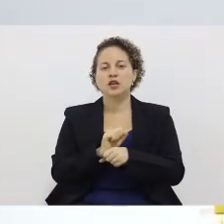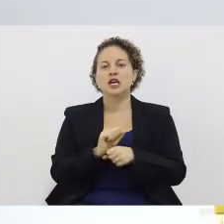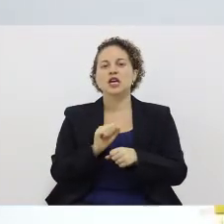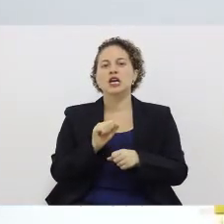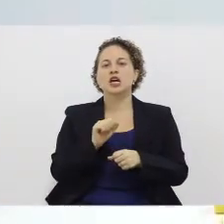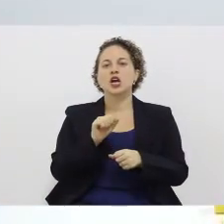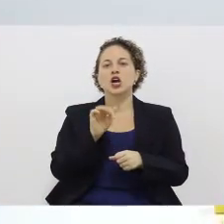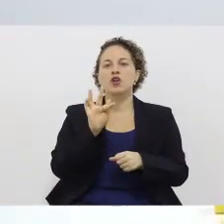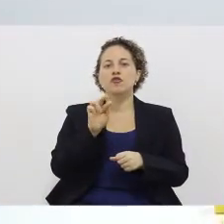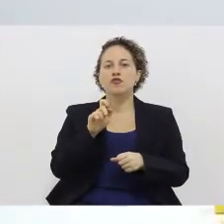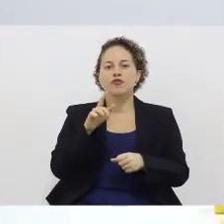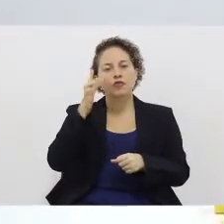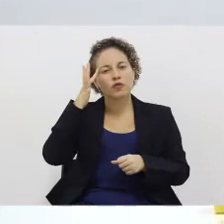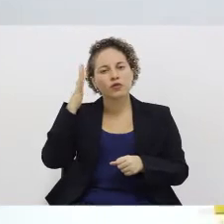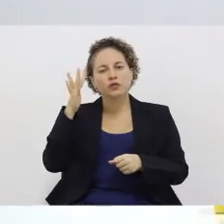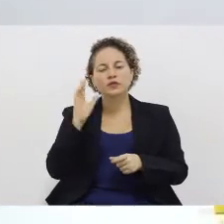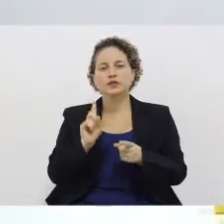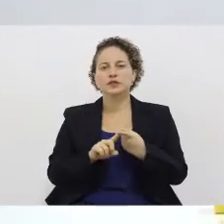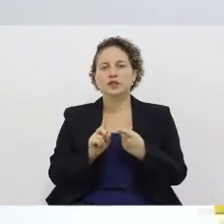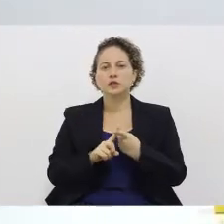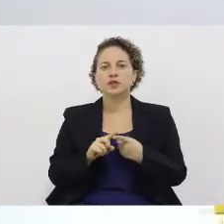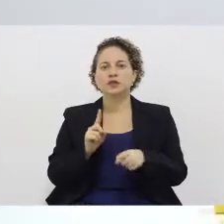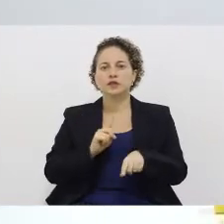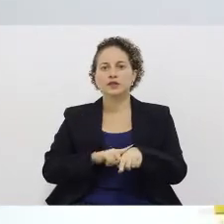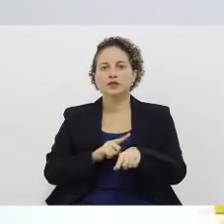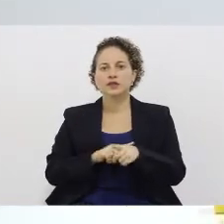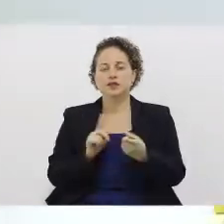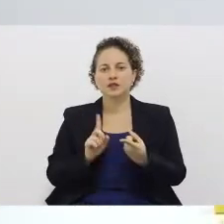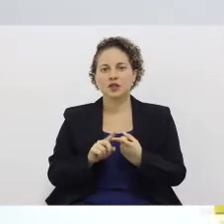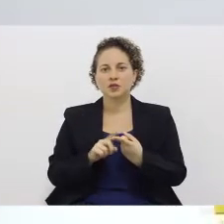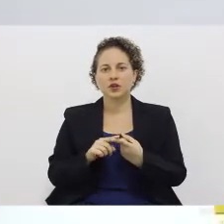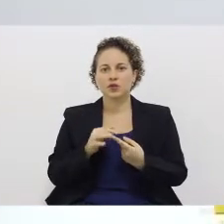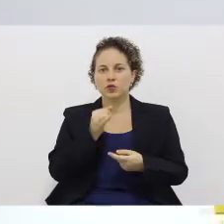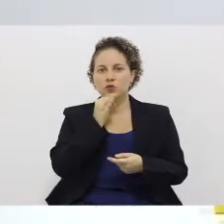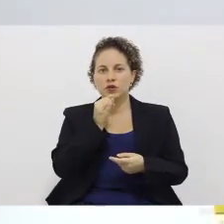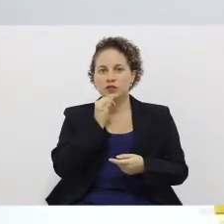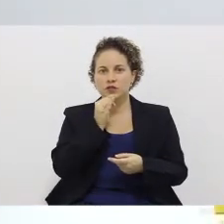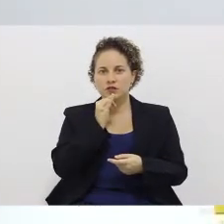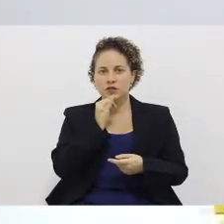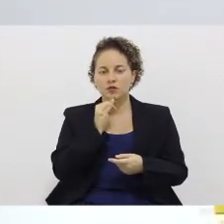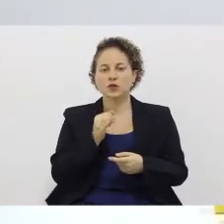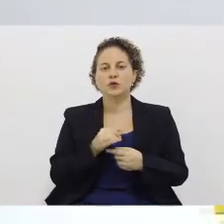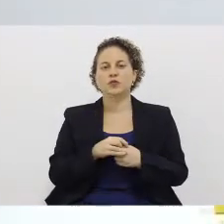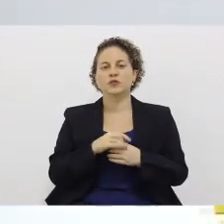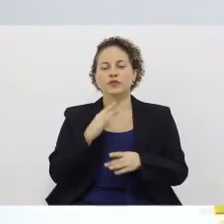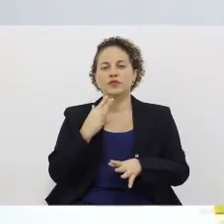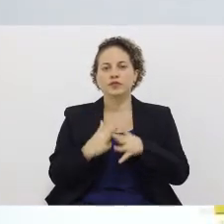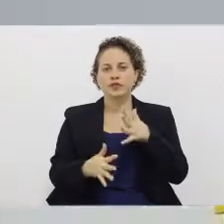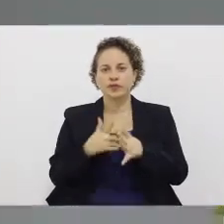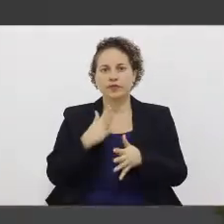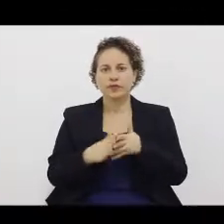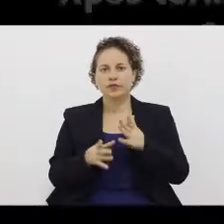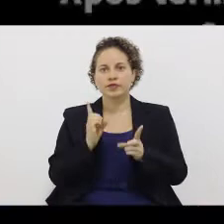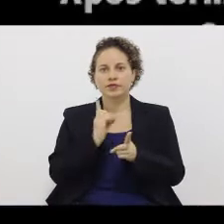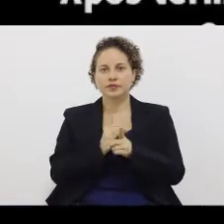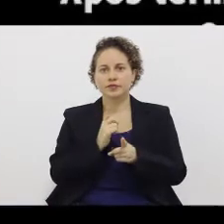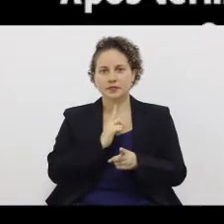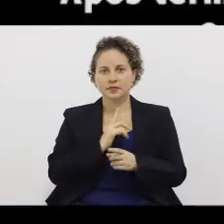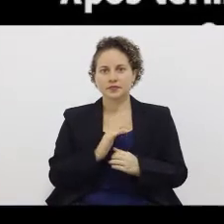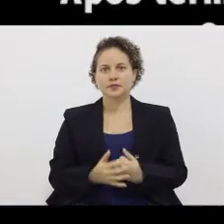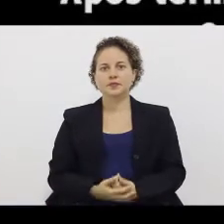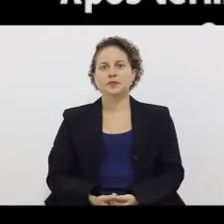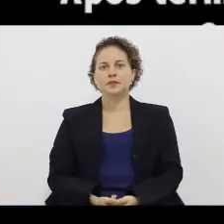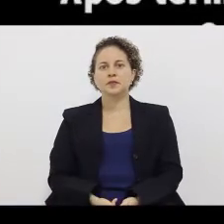e, mais especificamente, da operação Just-in-Time, com um exemplo um pouco mais complexo do que o que vimos aqui.